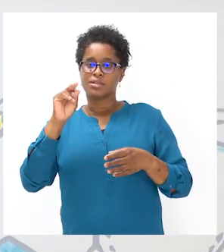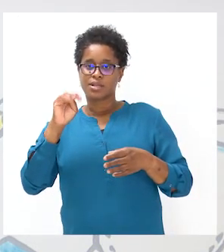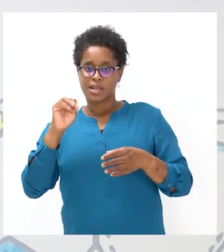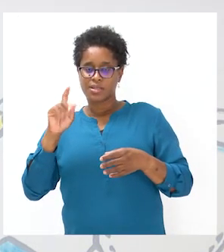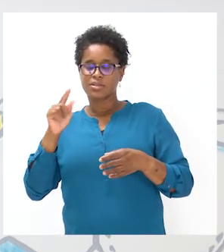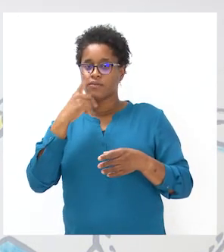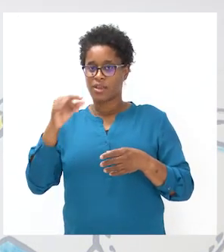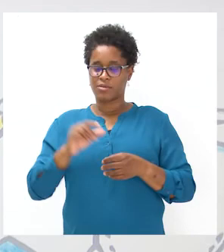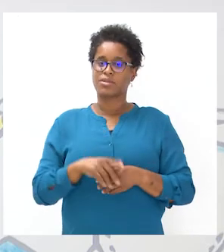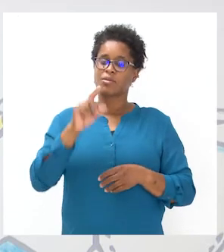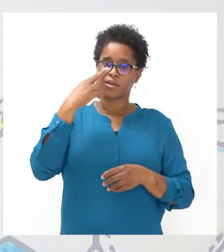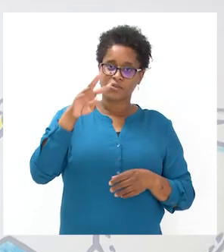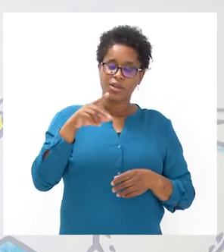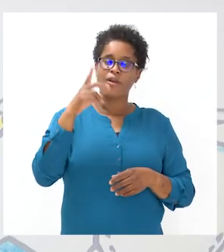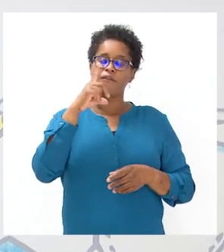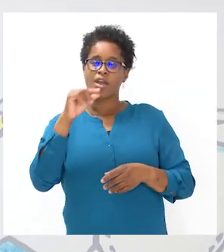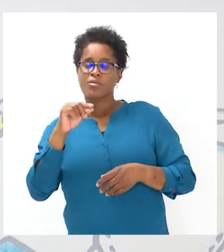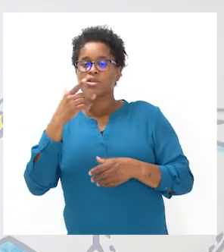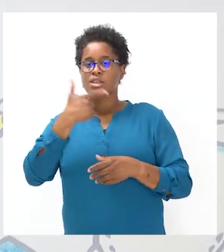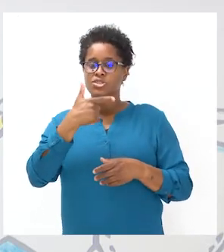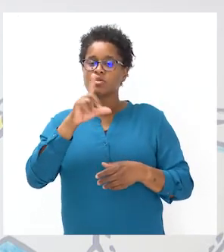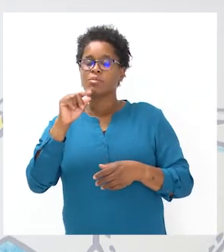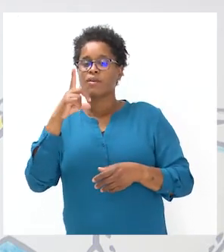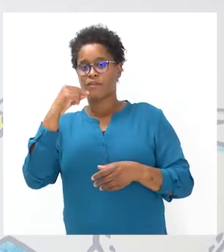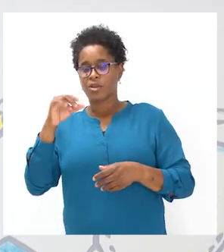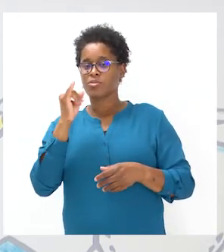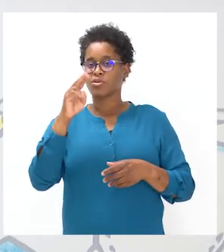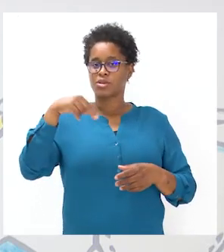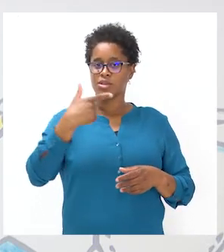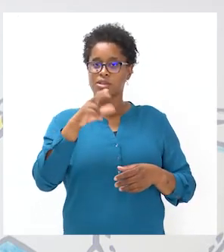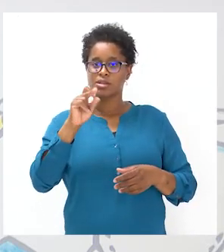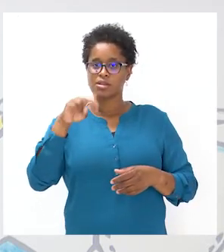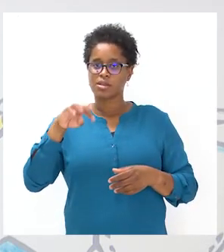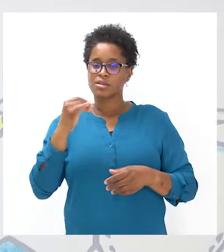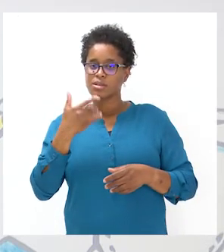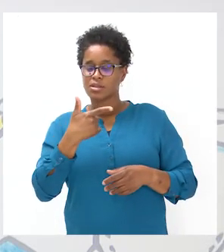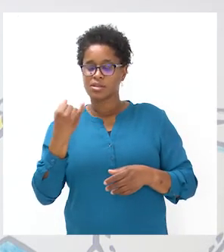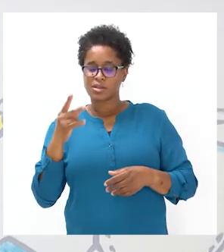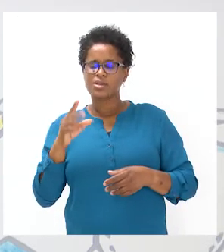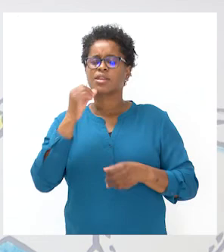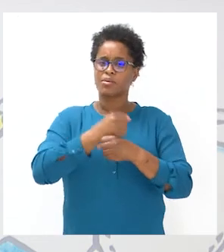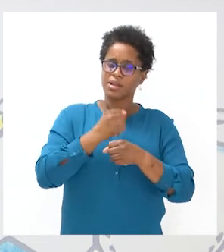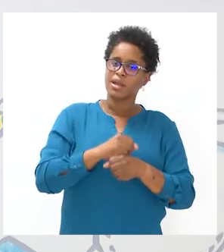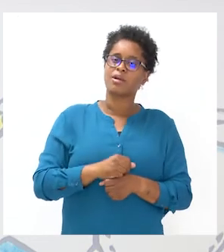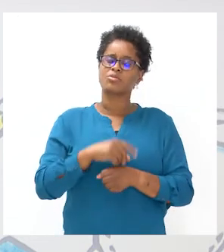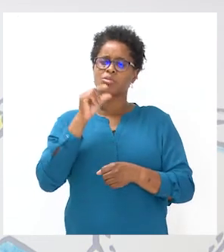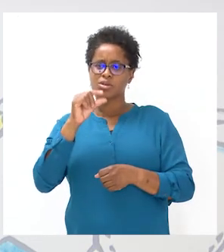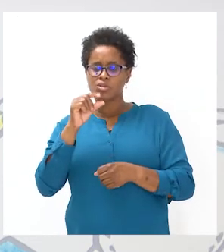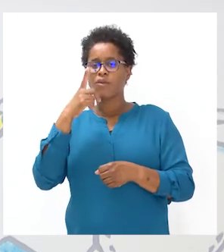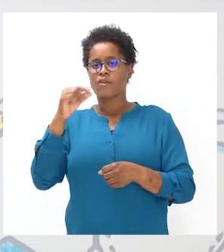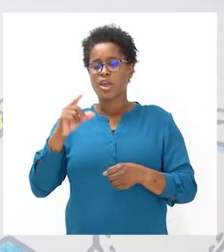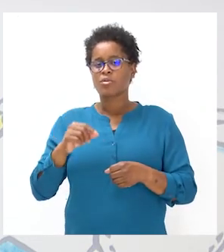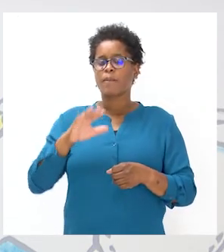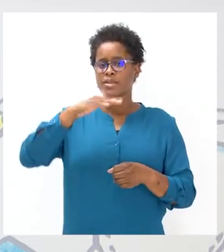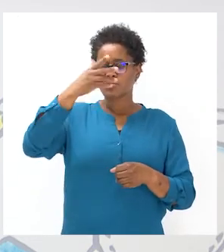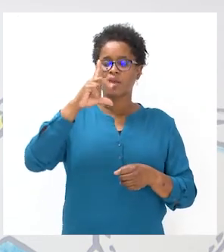de verbos transitivos e intransitivos. Trabalhamos um bocadinho, vimos a definição de verbo principal e verbo auxiliar.